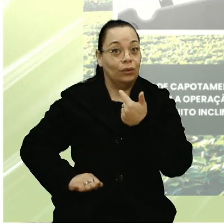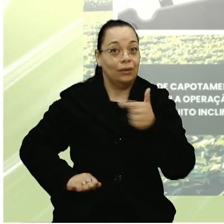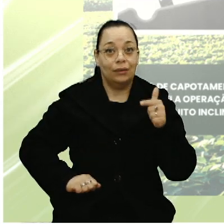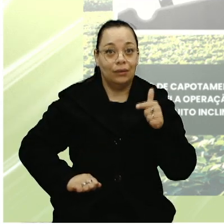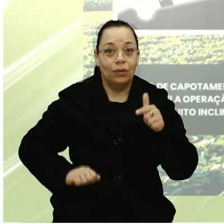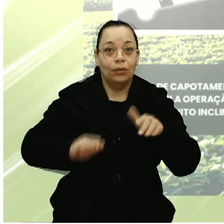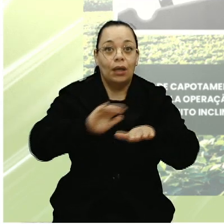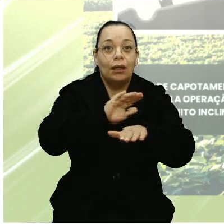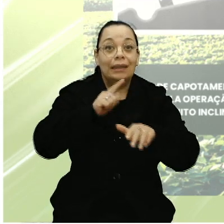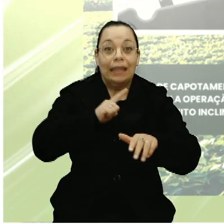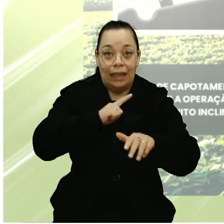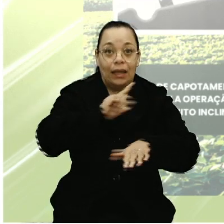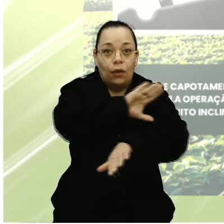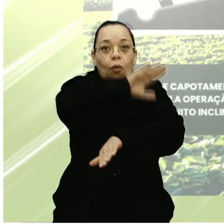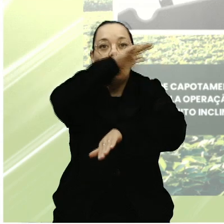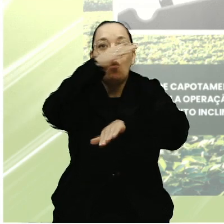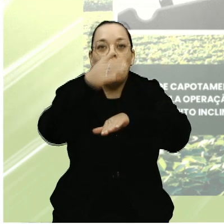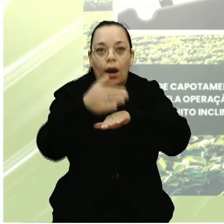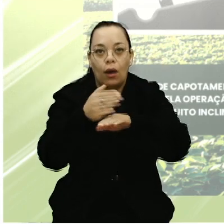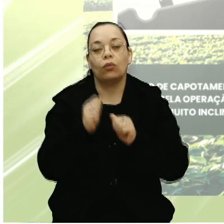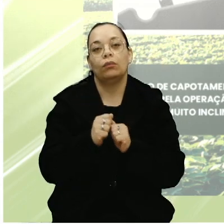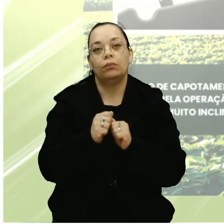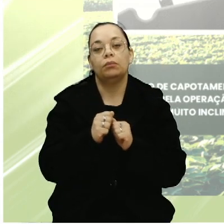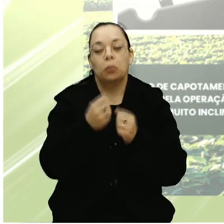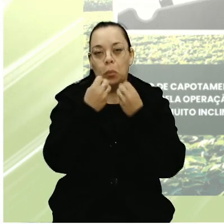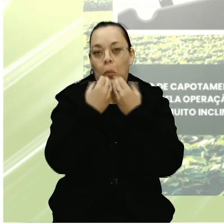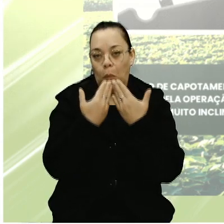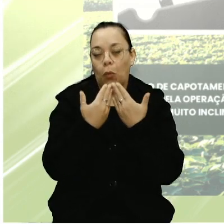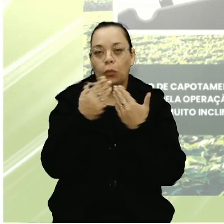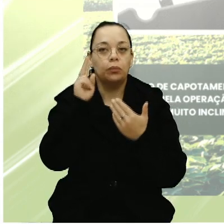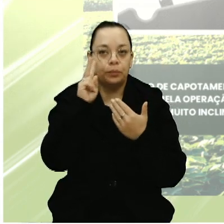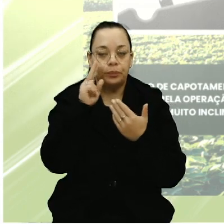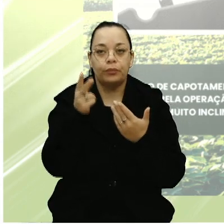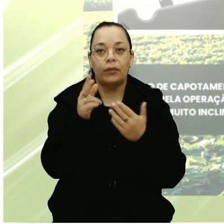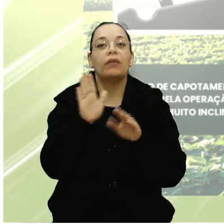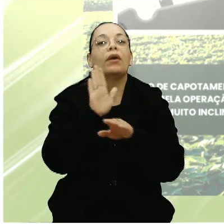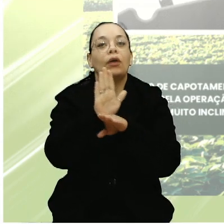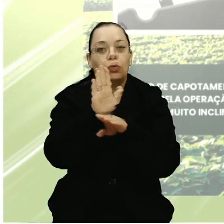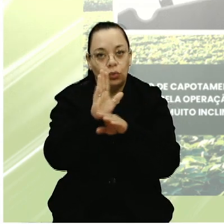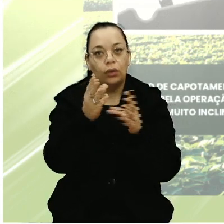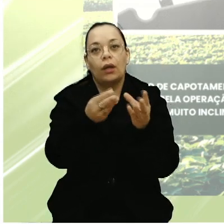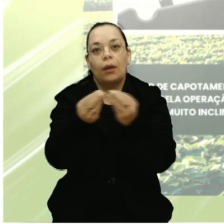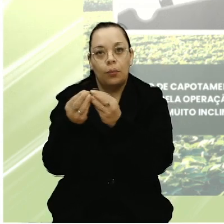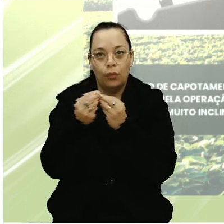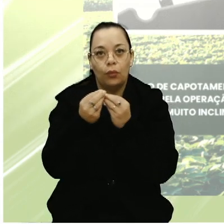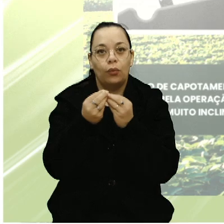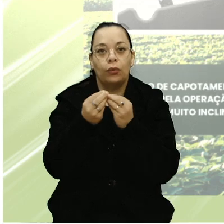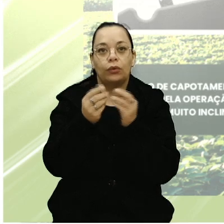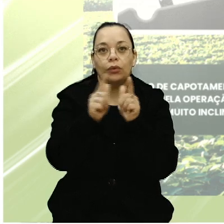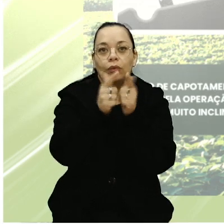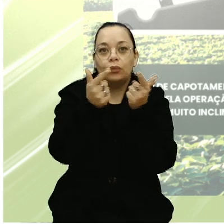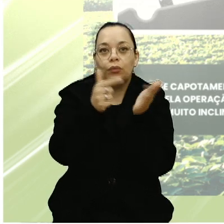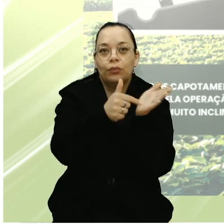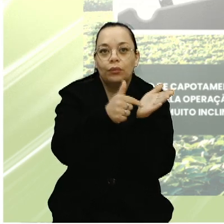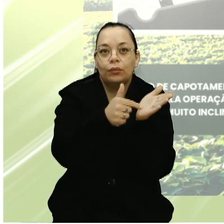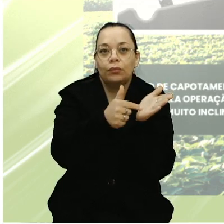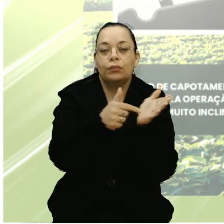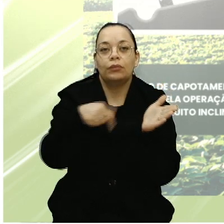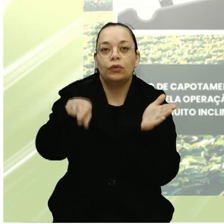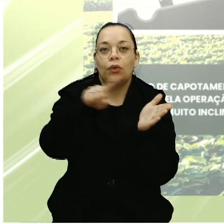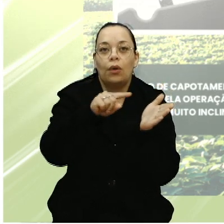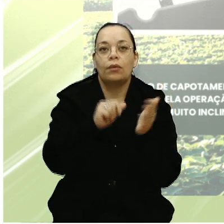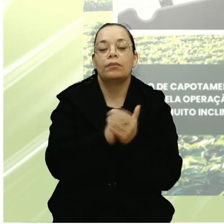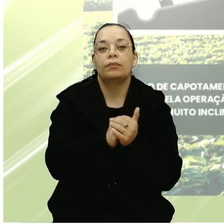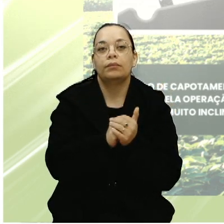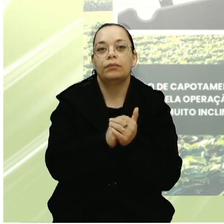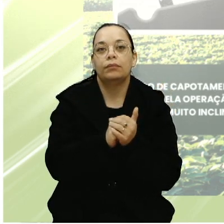tiver esse arco. Muito bem colocado, mas eu acho que vai ajudar bastante esse encarte nosso. Eu queria